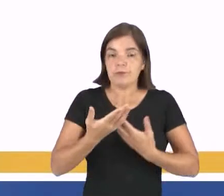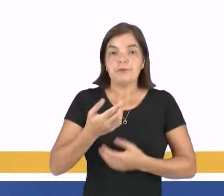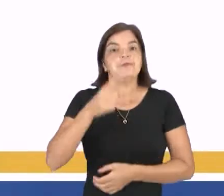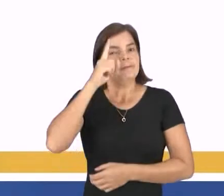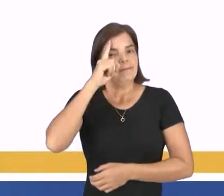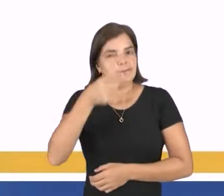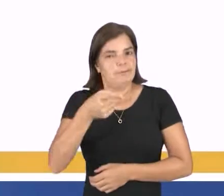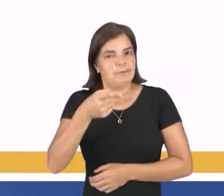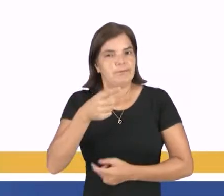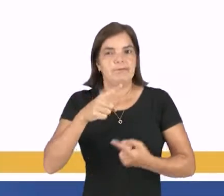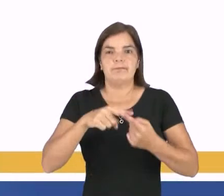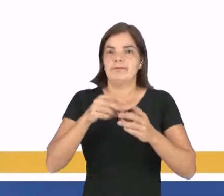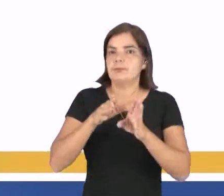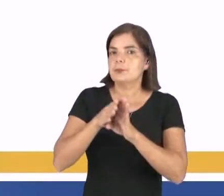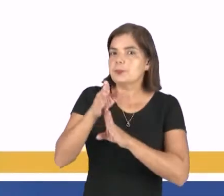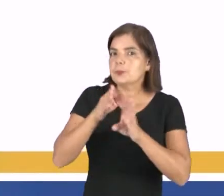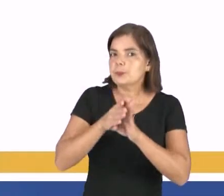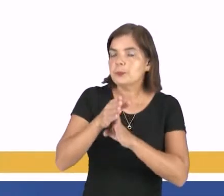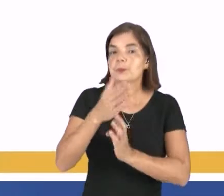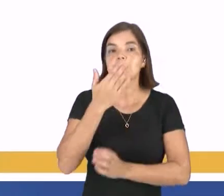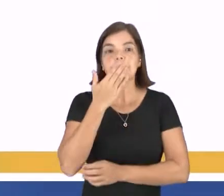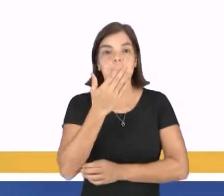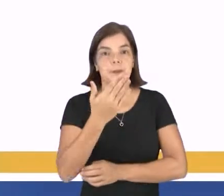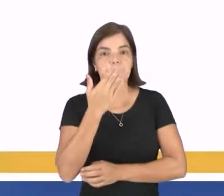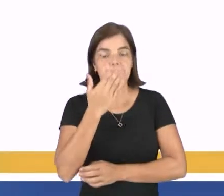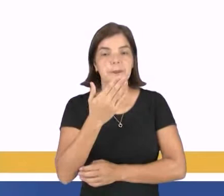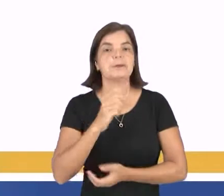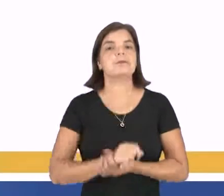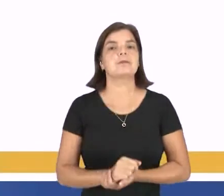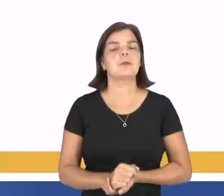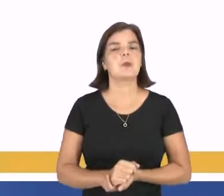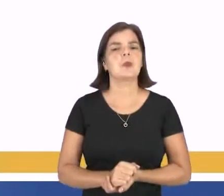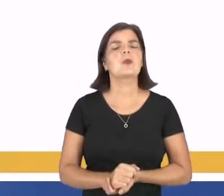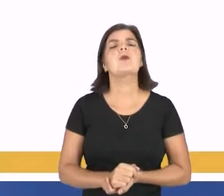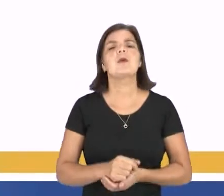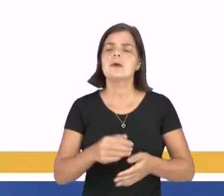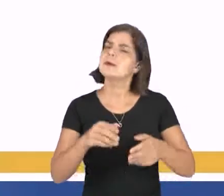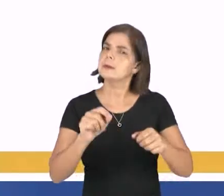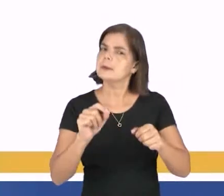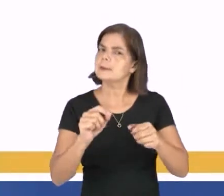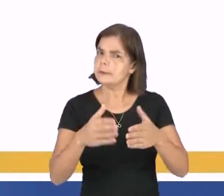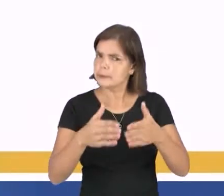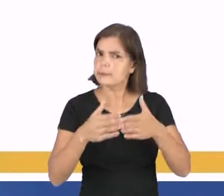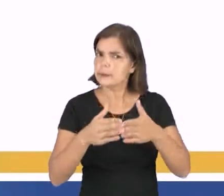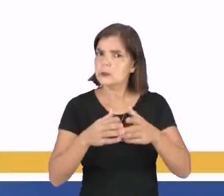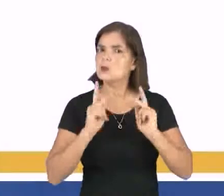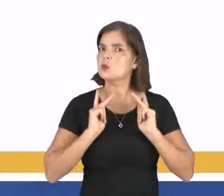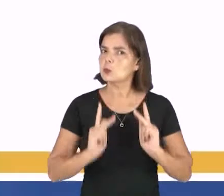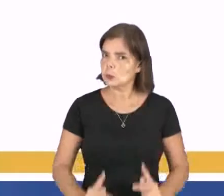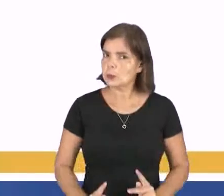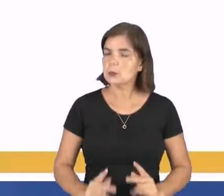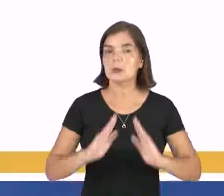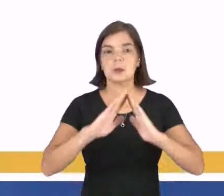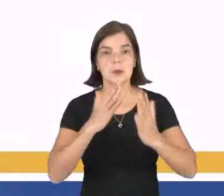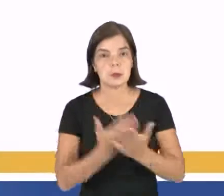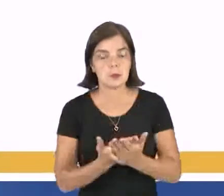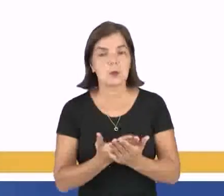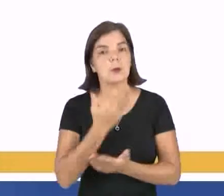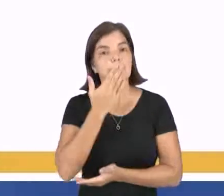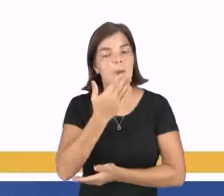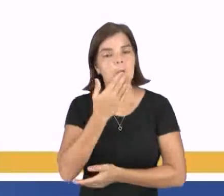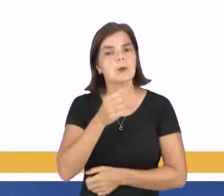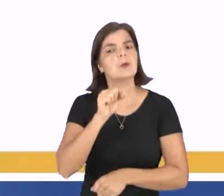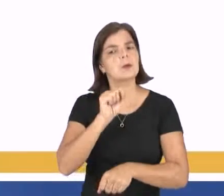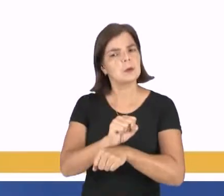ordem conselho pedido faça o favor de se comportar na escola ou é um perdido Fique